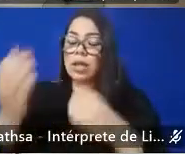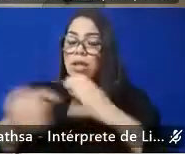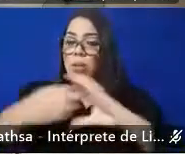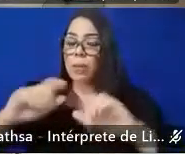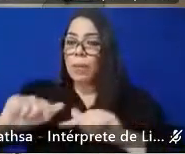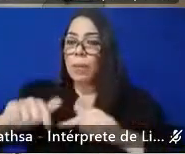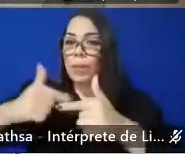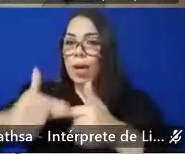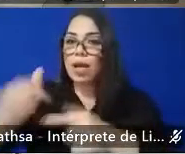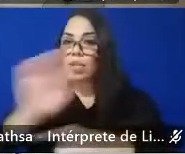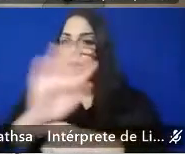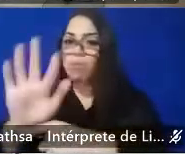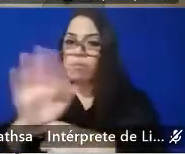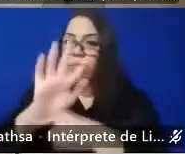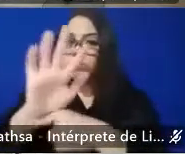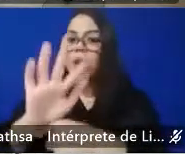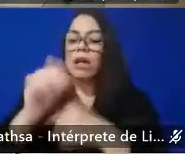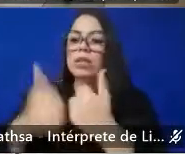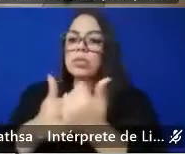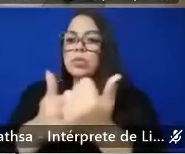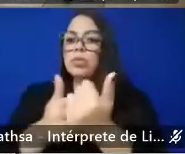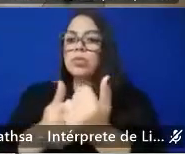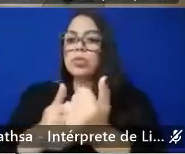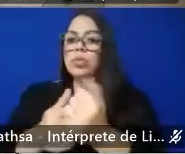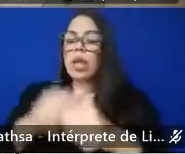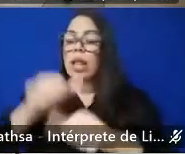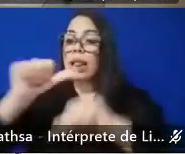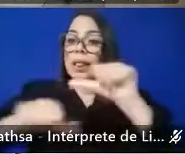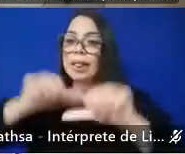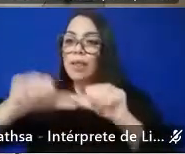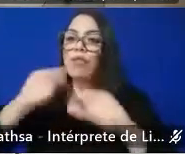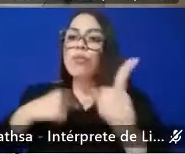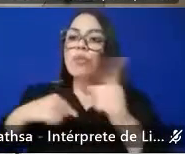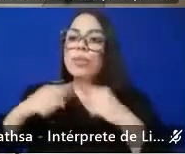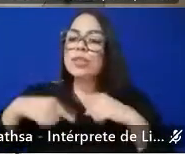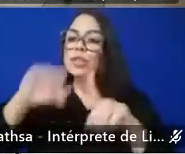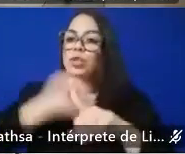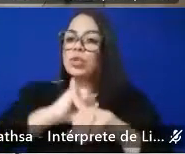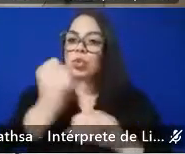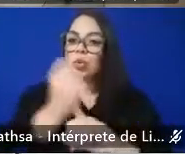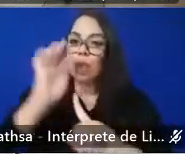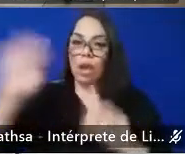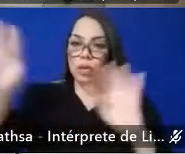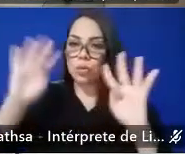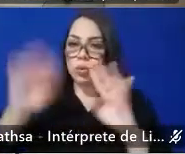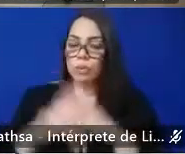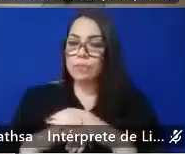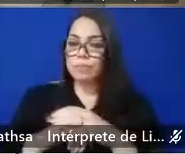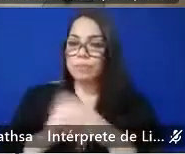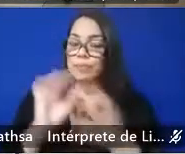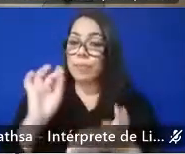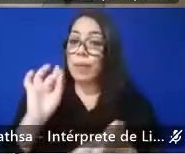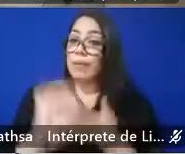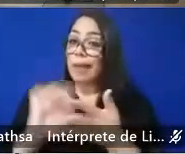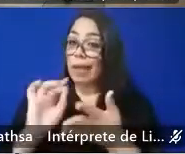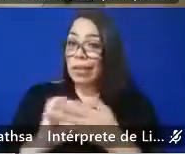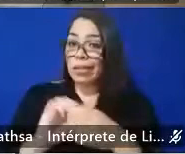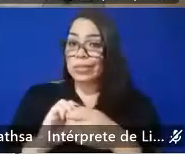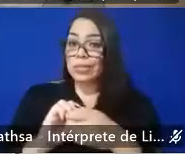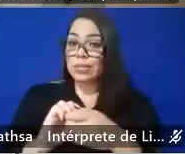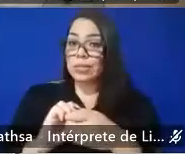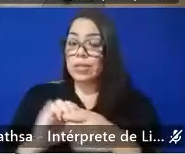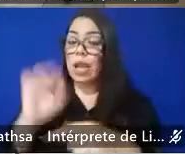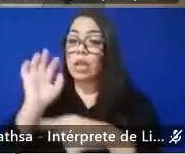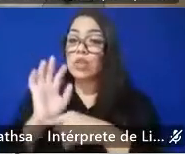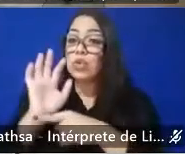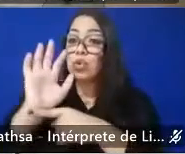para as tão desejadas transformações sociais e Ah pois é contribuir para tornar